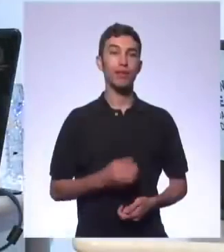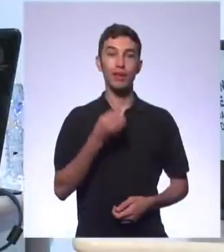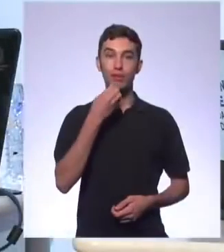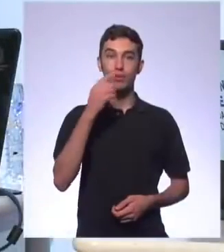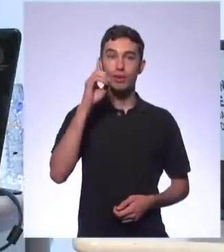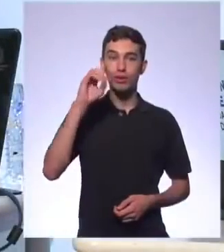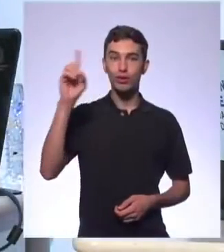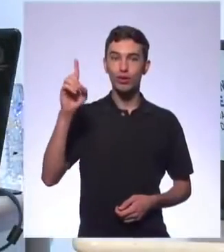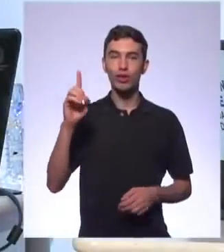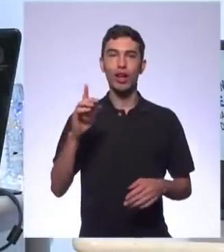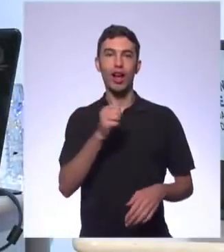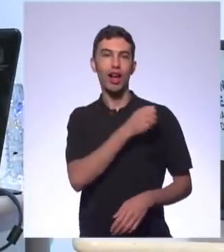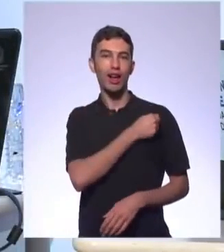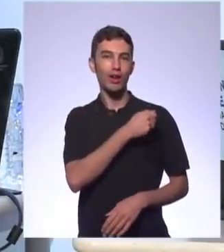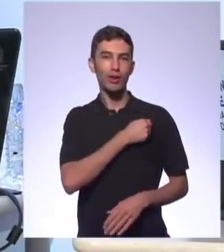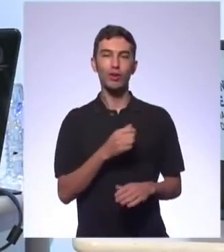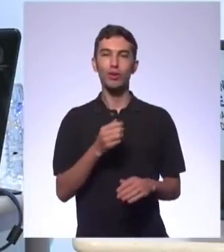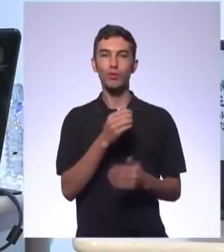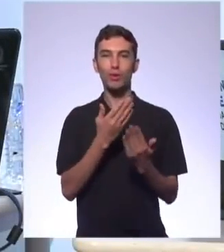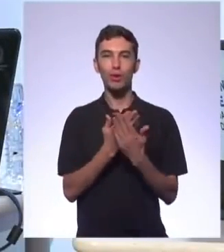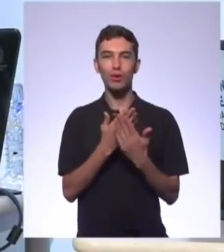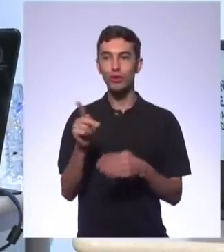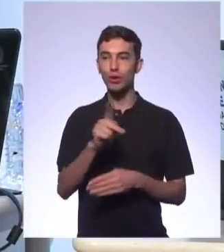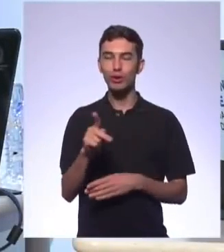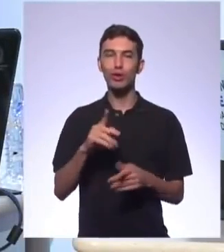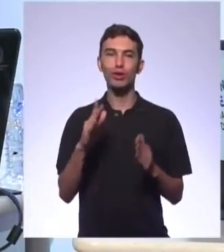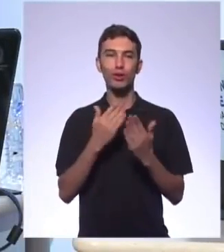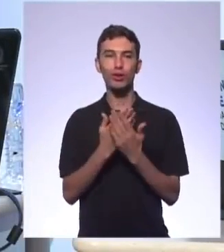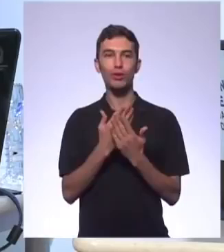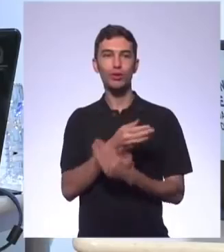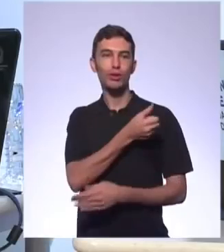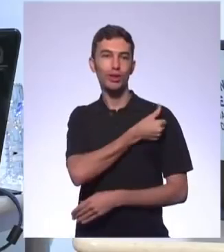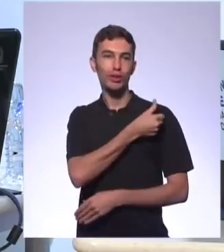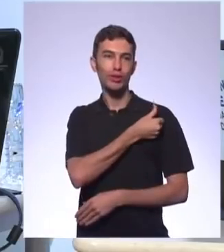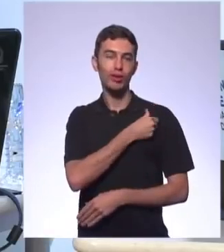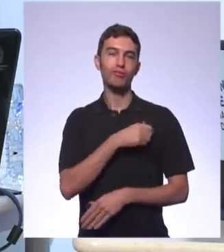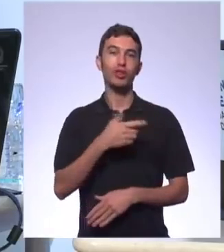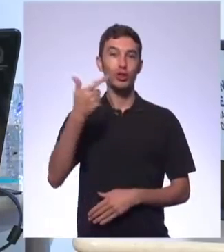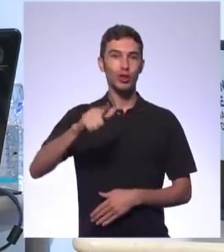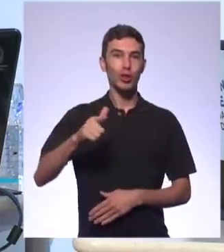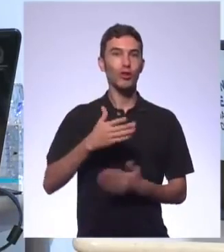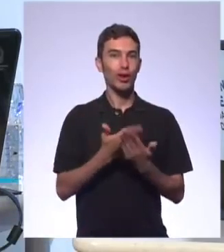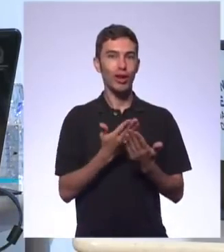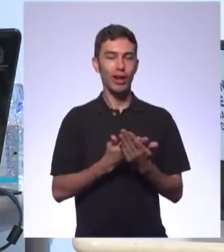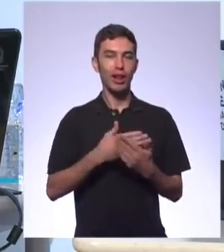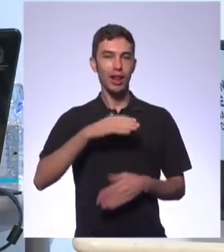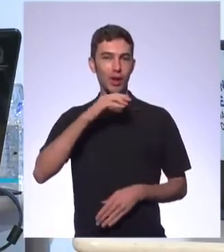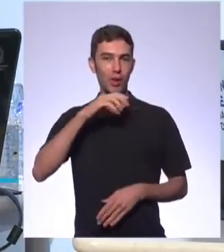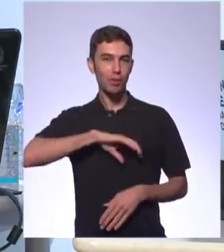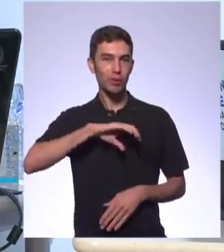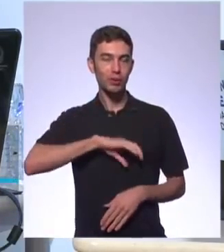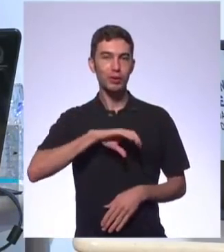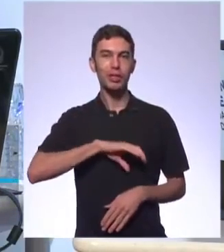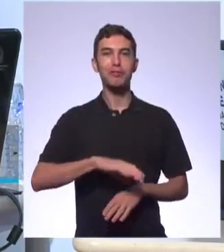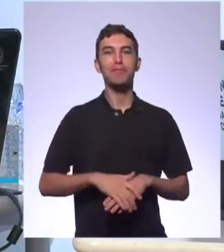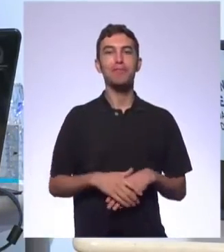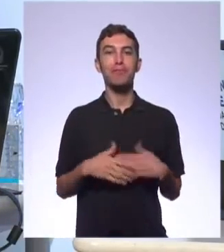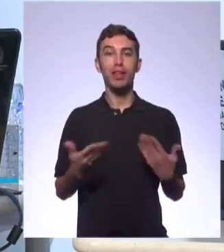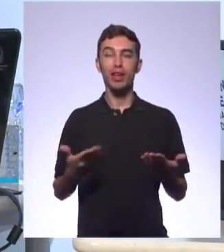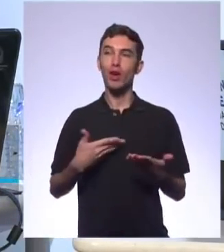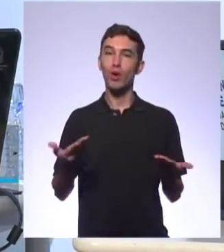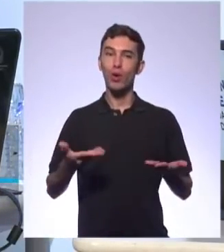Bom dia, alunos e professores do sexto ano, tudo bem com vocês? Mais uma aula de língua portuguesa e hoje esse dia